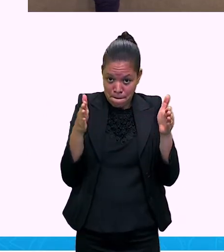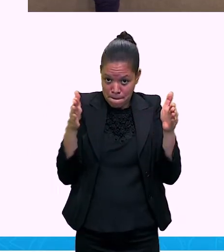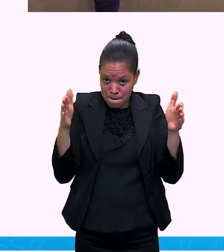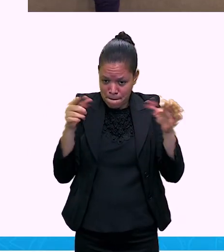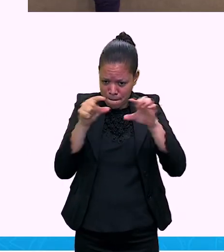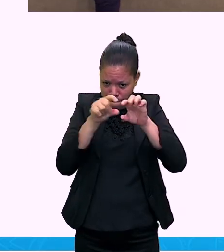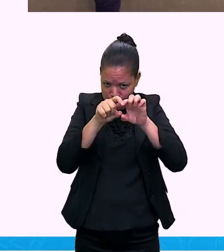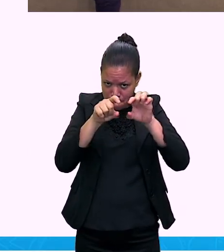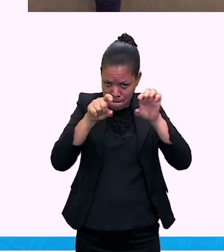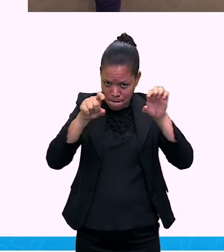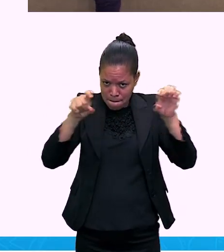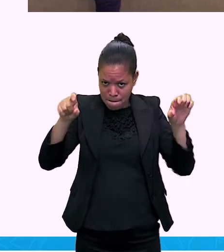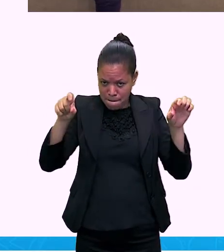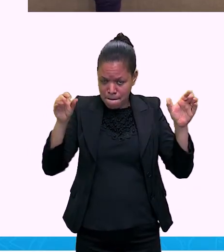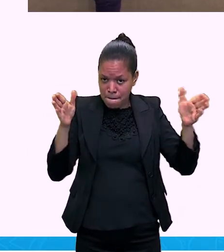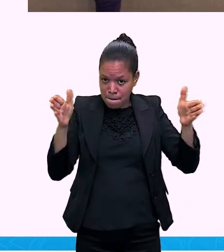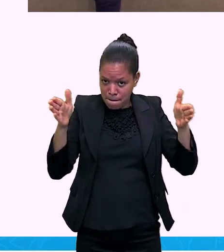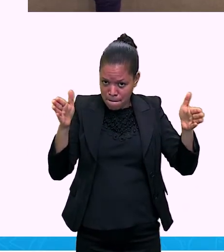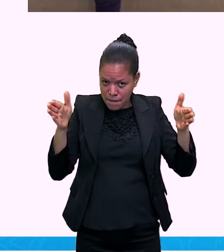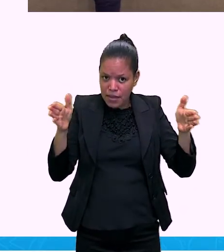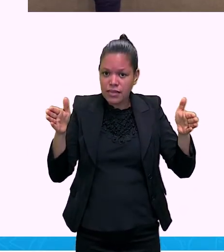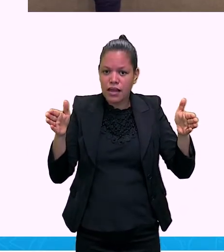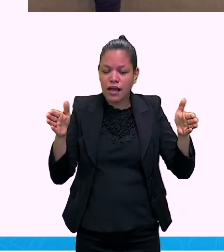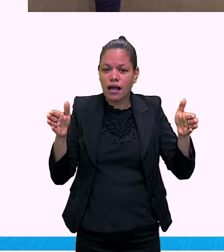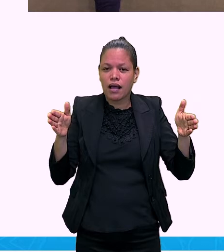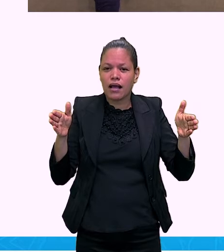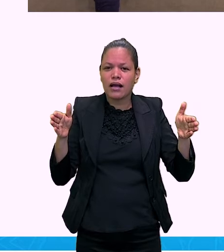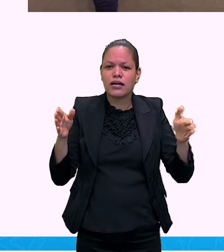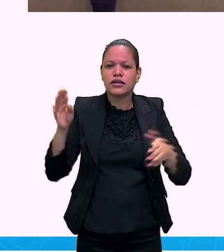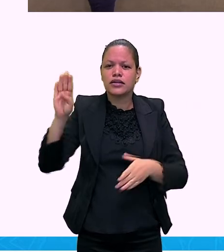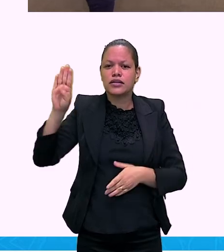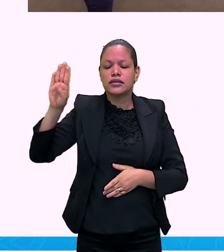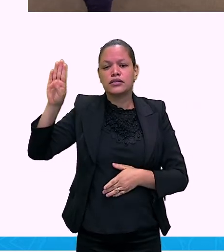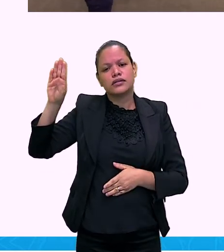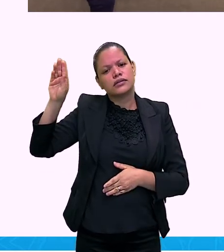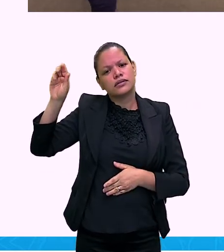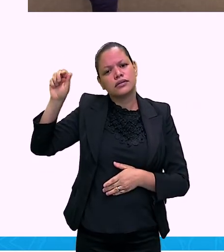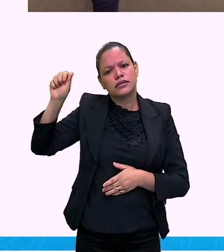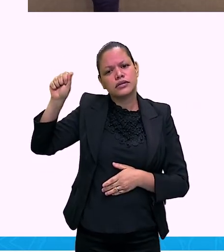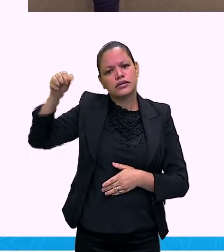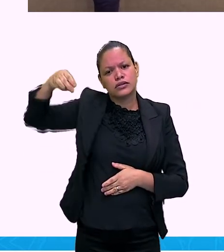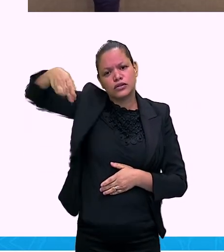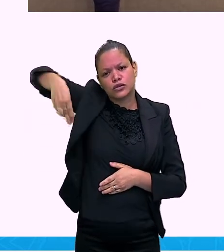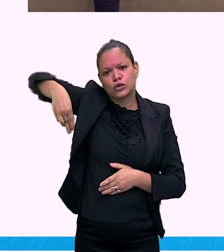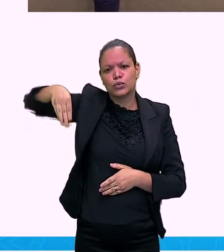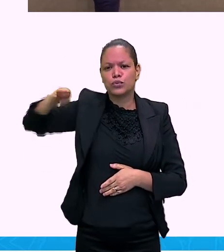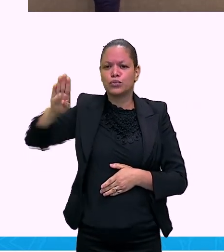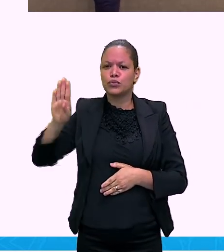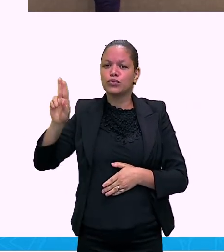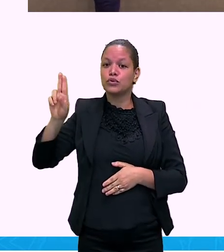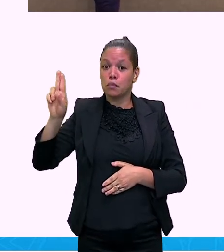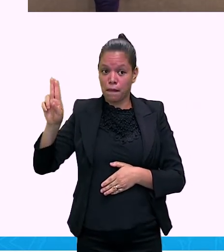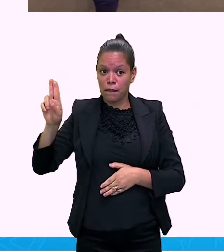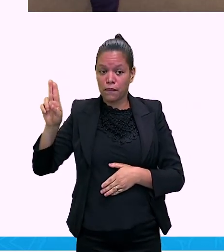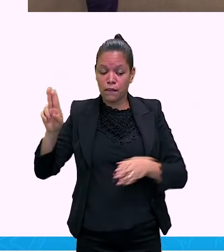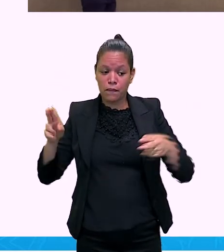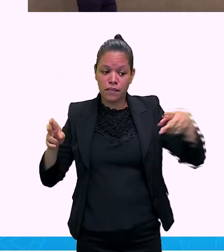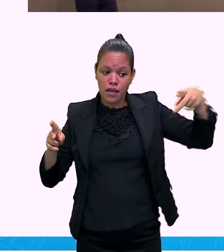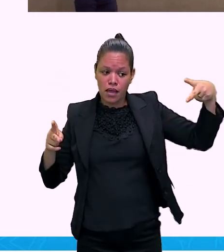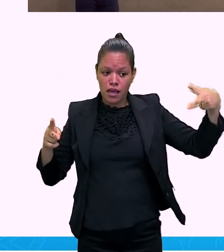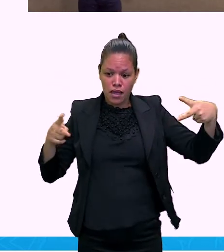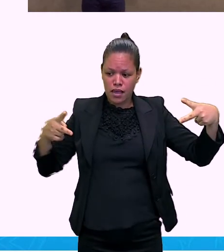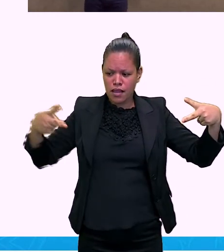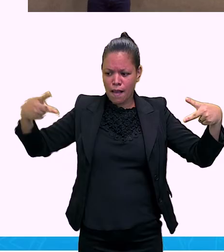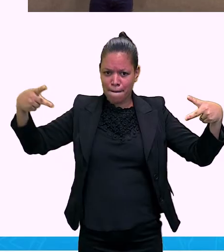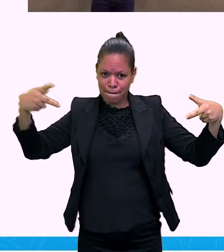um caninho de bambu, e nós temos aqui duas lancinhas, e na ponta de cada lança, né, nós temos em pesquisa mostrando que